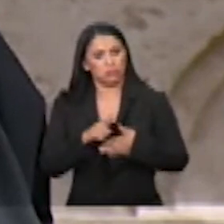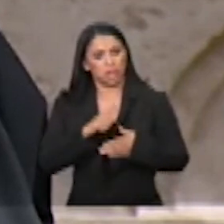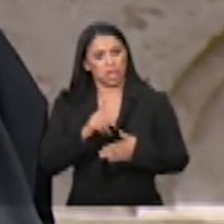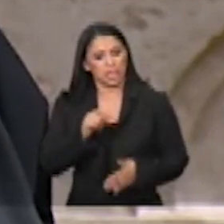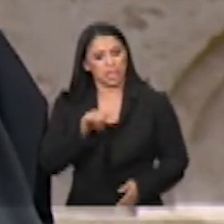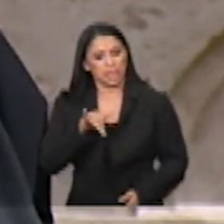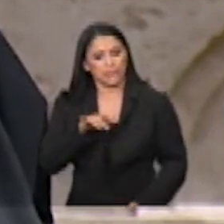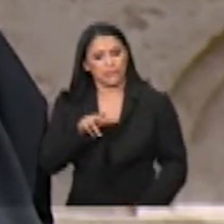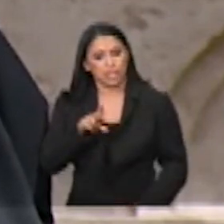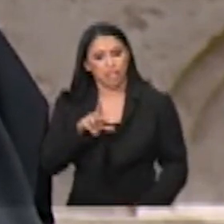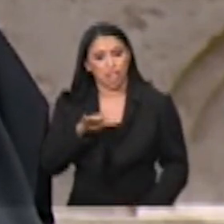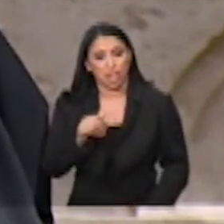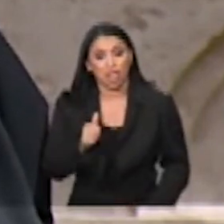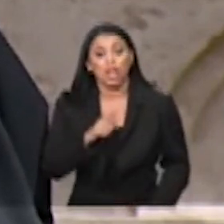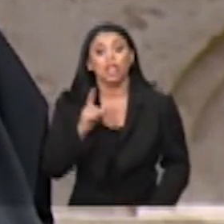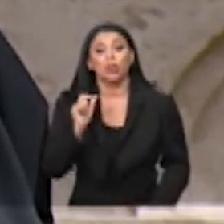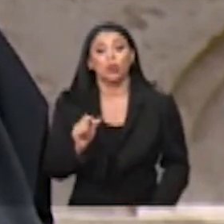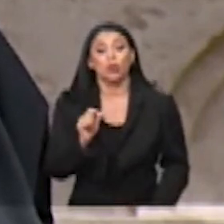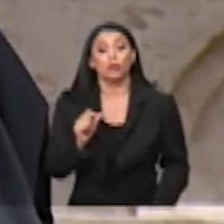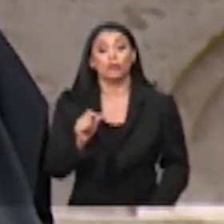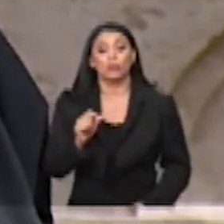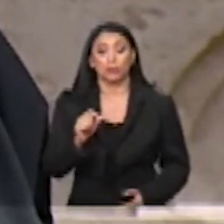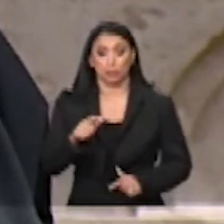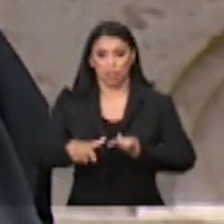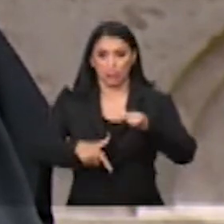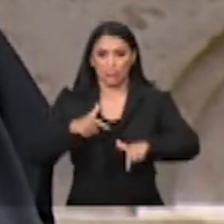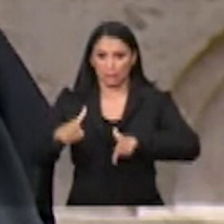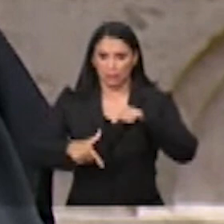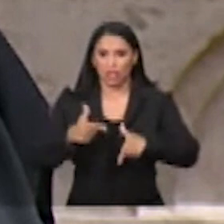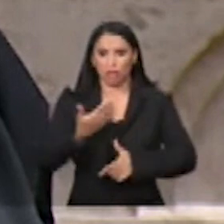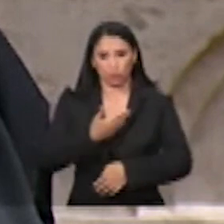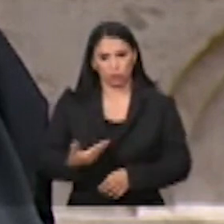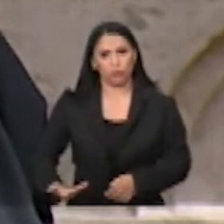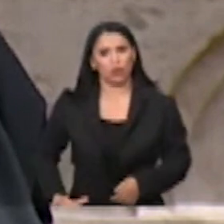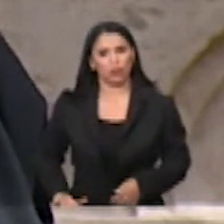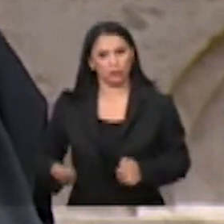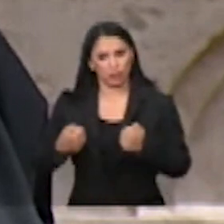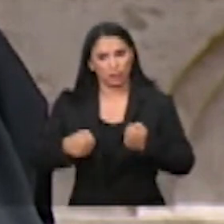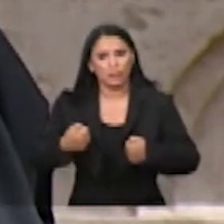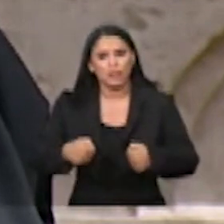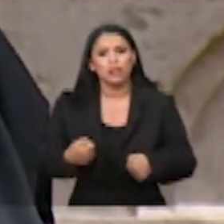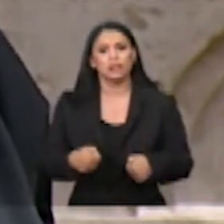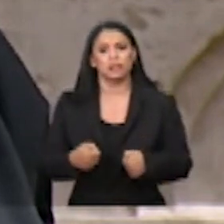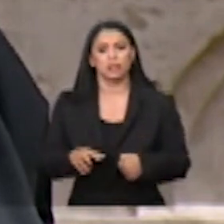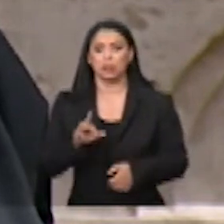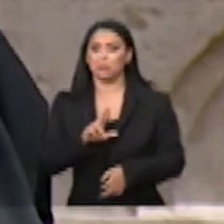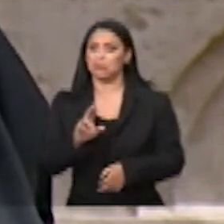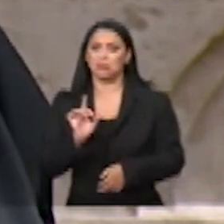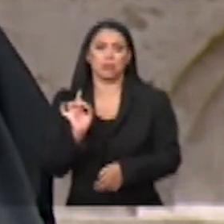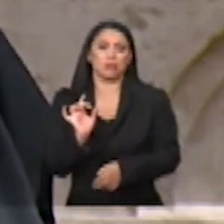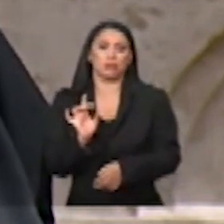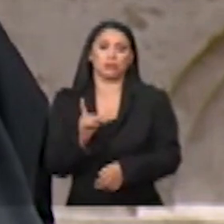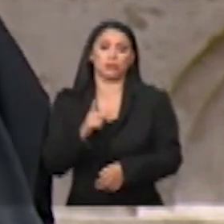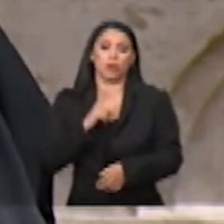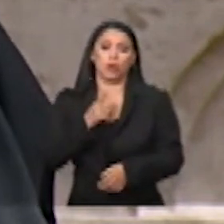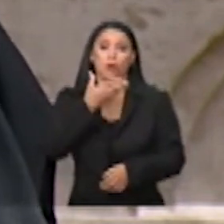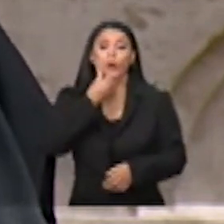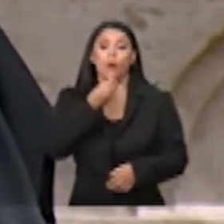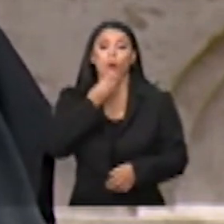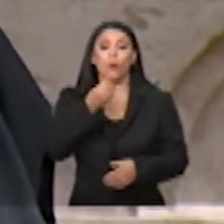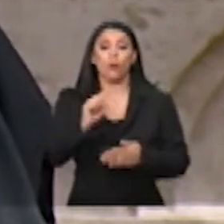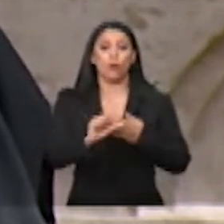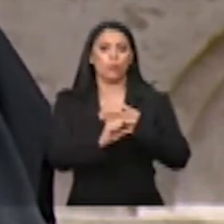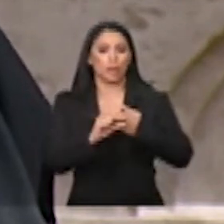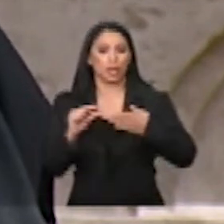de que, como agentes públicos, todos precisamos. Não à toa que Riobaldo Tatarana,